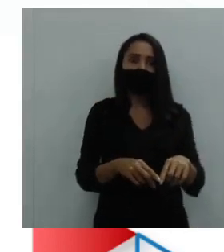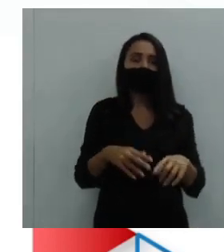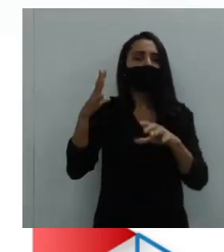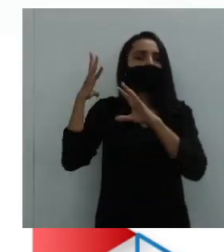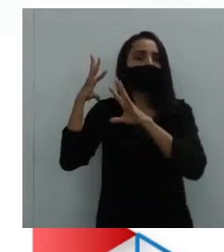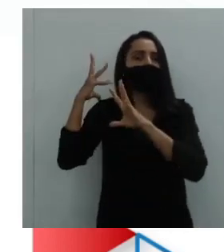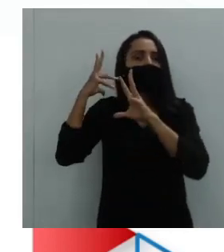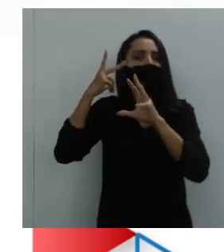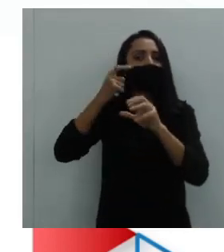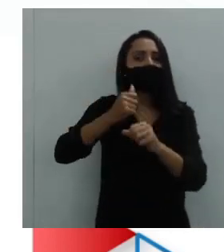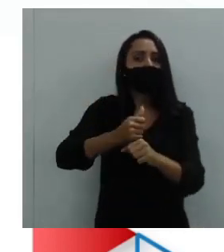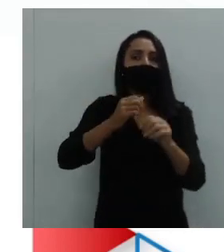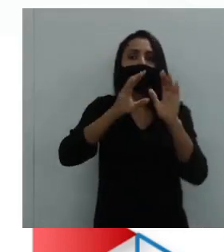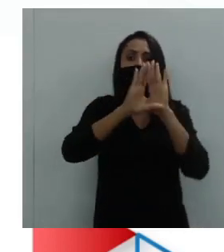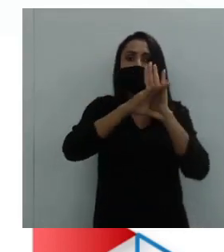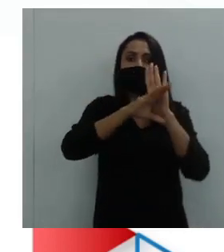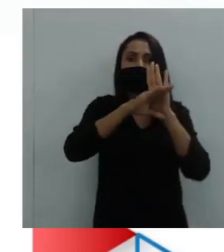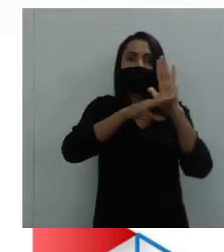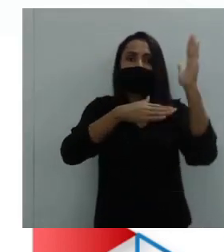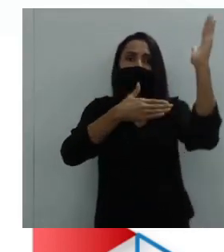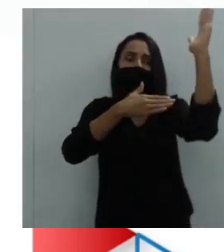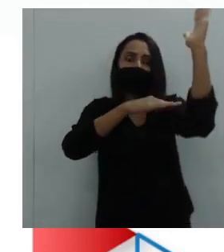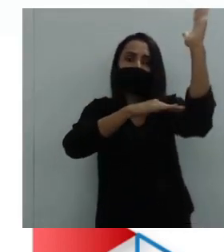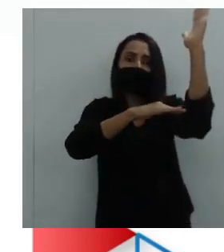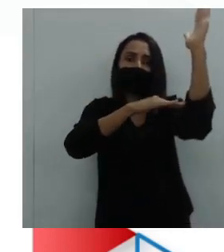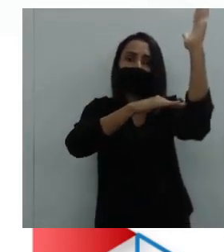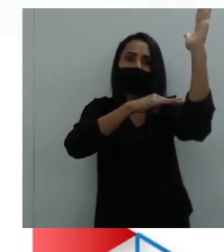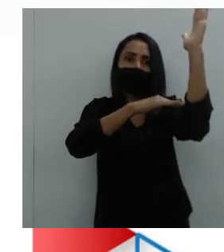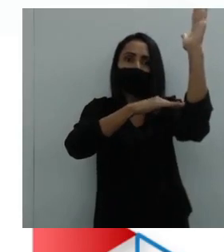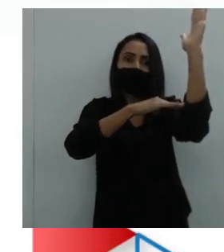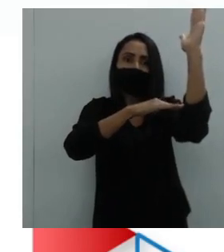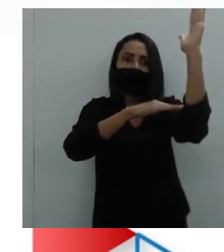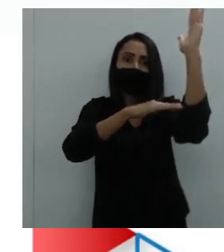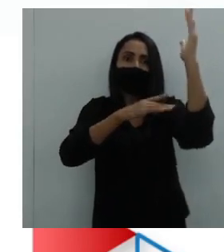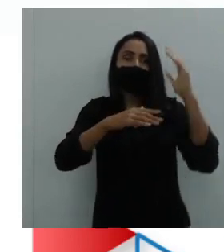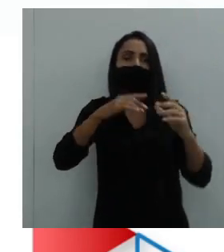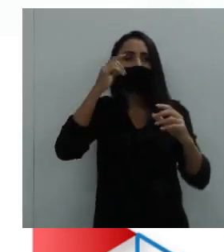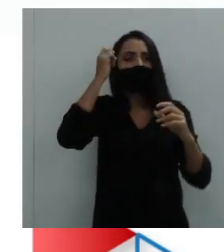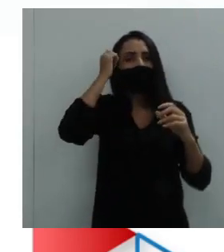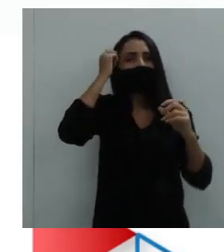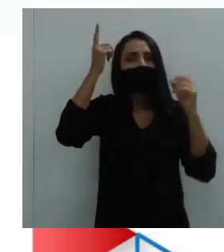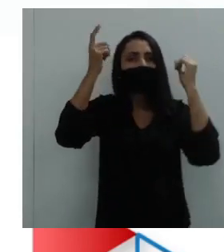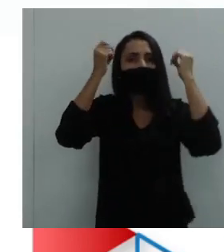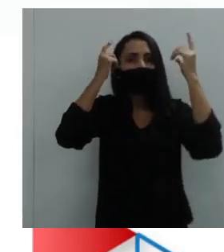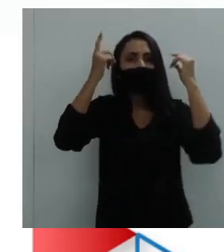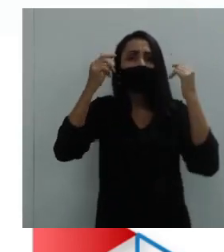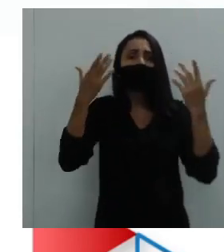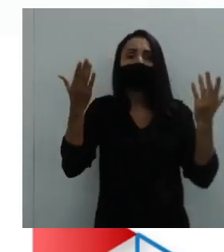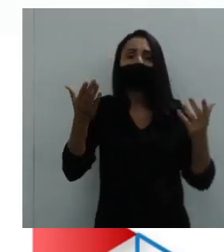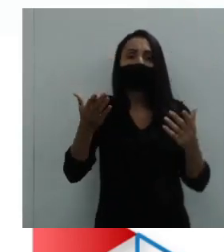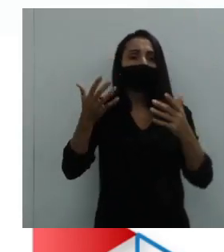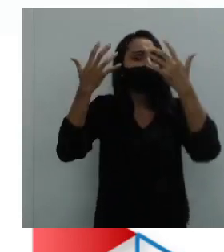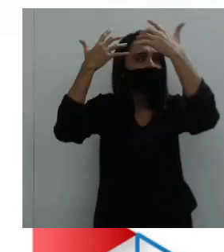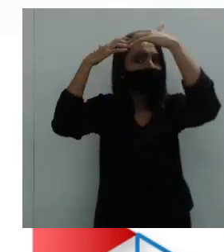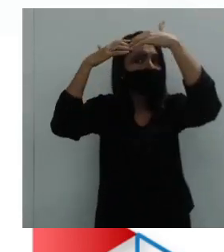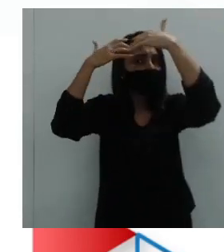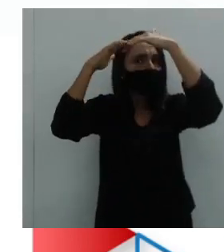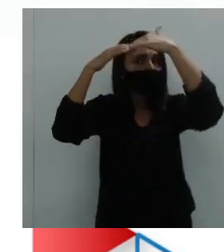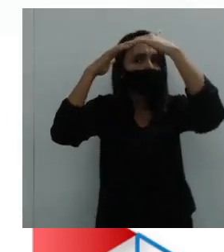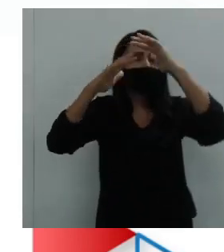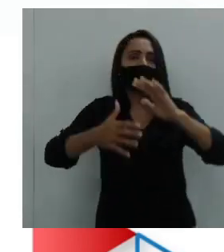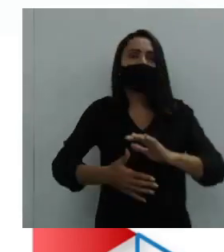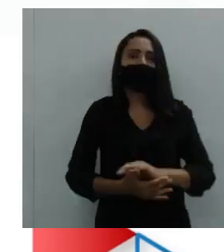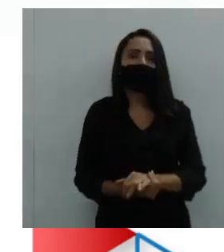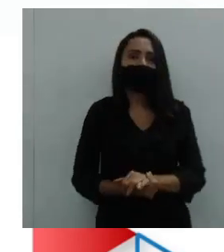Relembrando nosso plano cartesiano. A ideia de reflexão. O que é reflexão, professor? Só